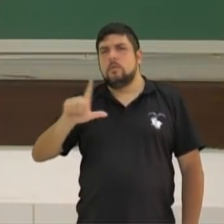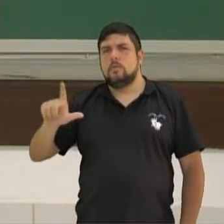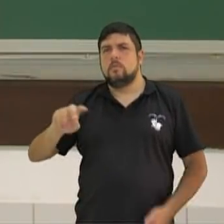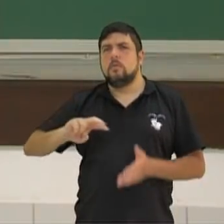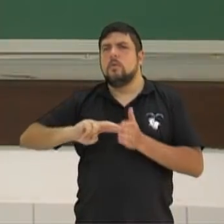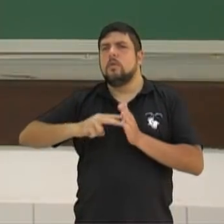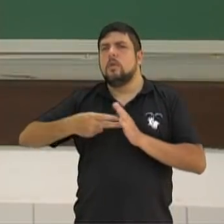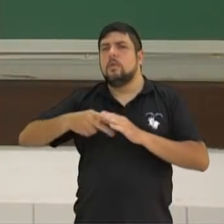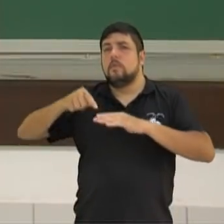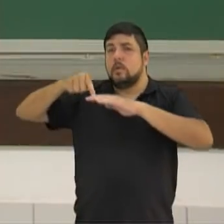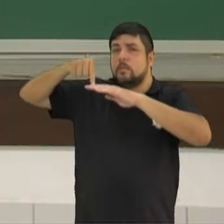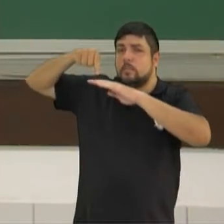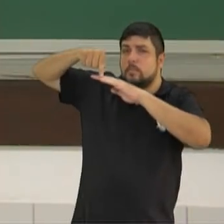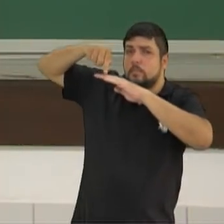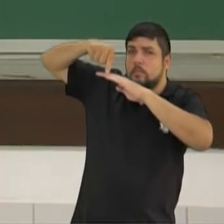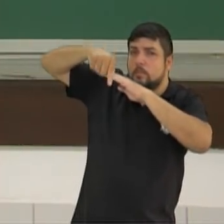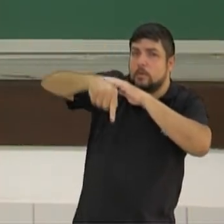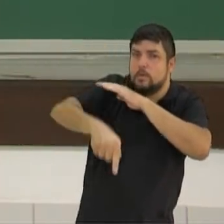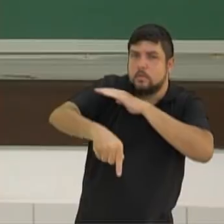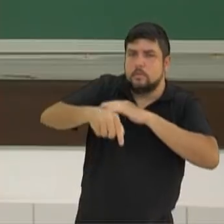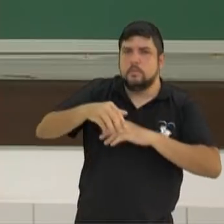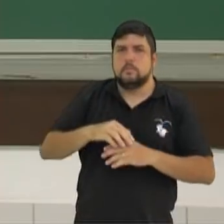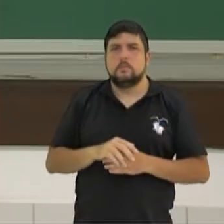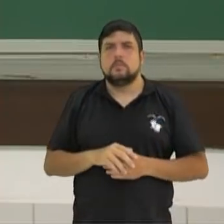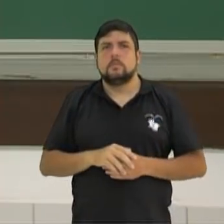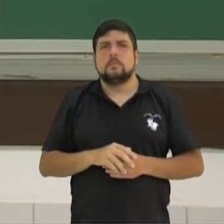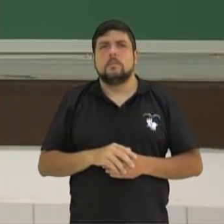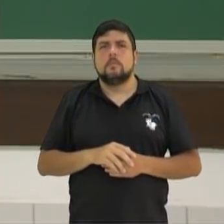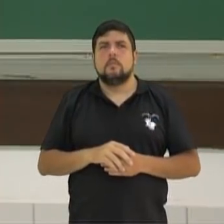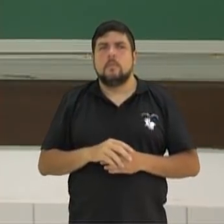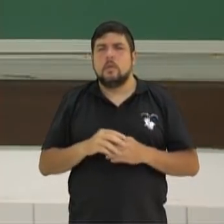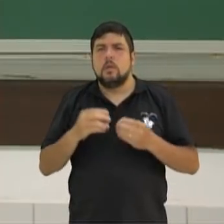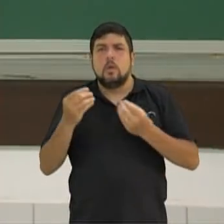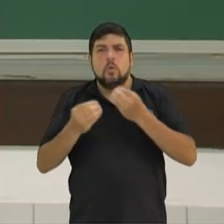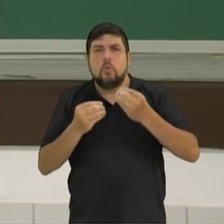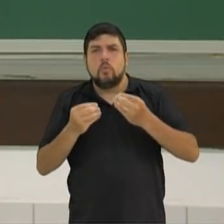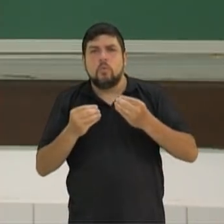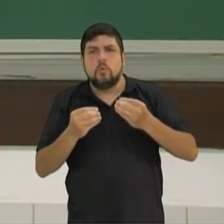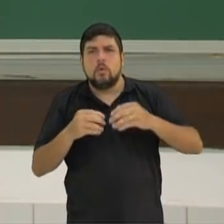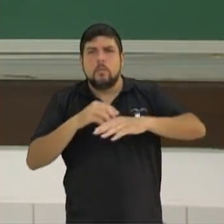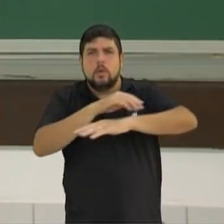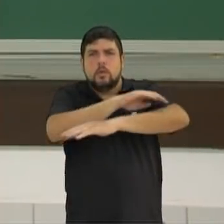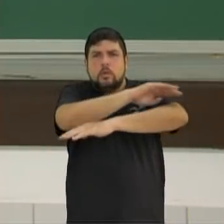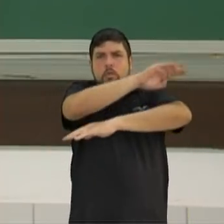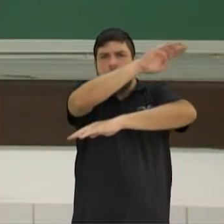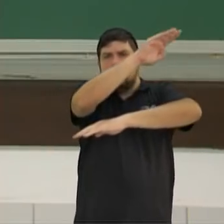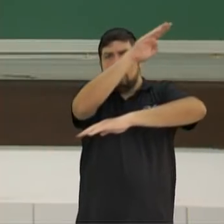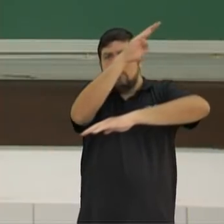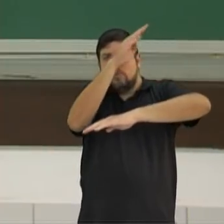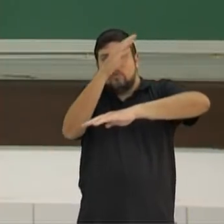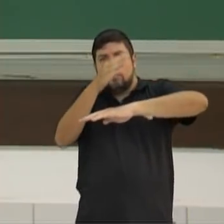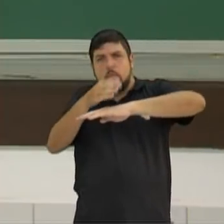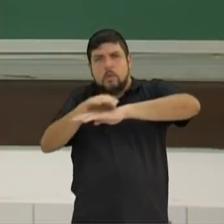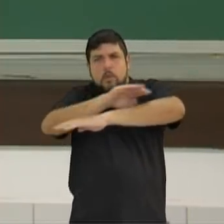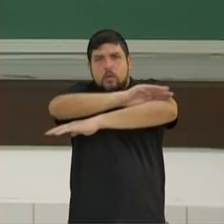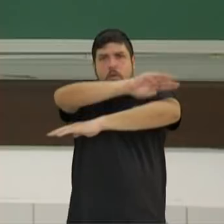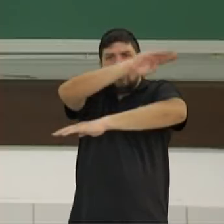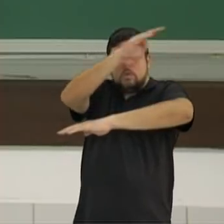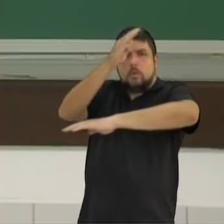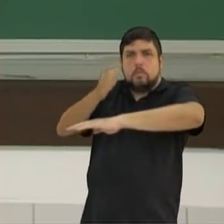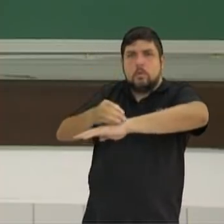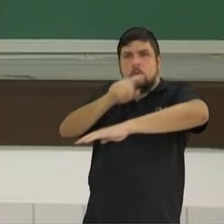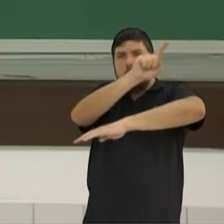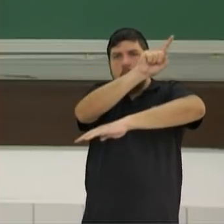né? Então, a prova de downhill, ela é feita descendo a encosta da montanha. Então,